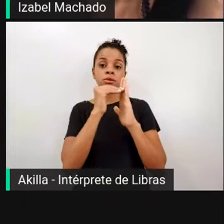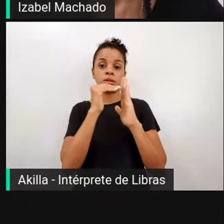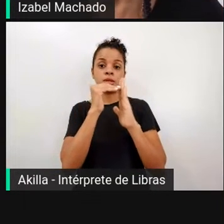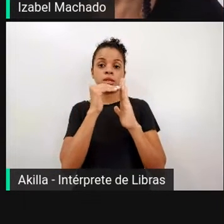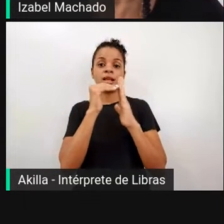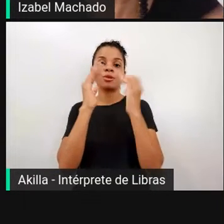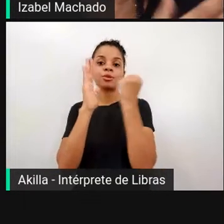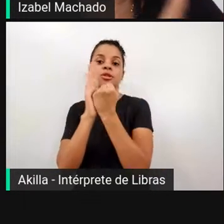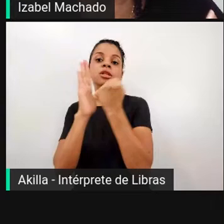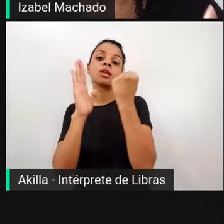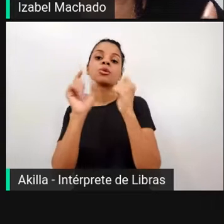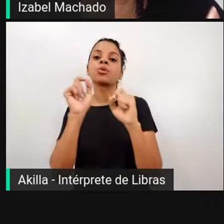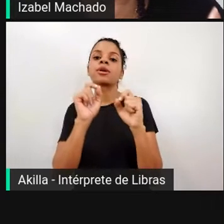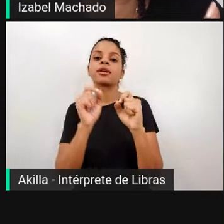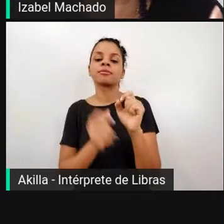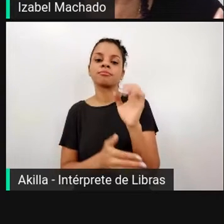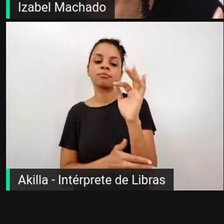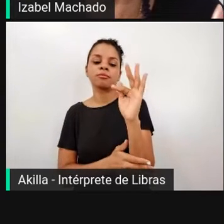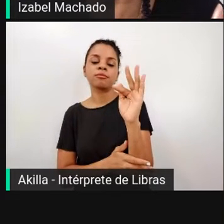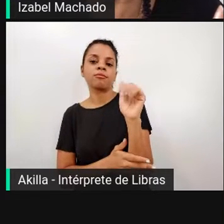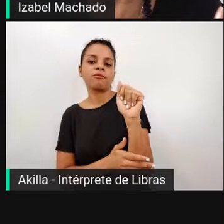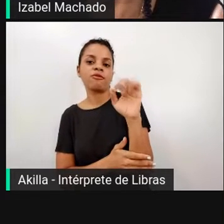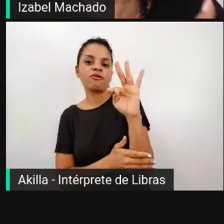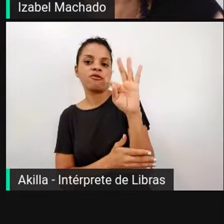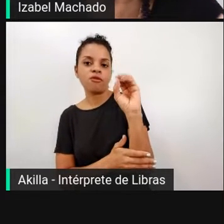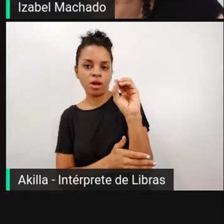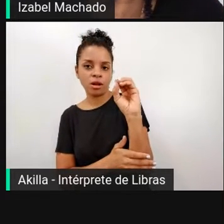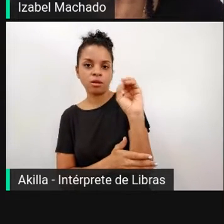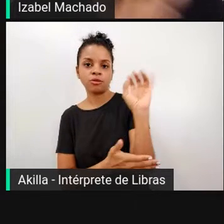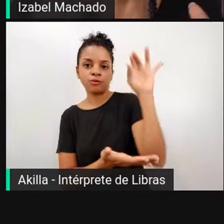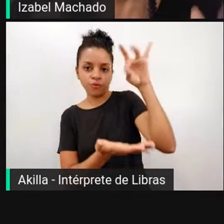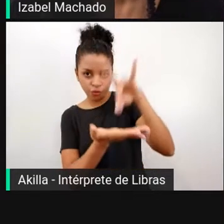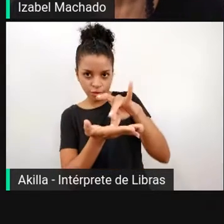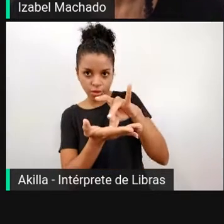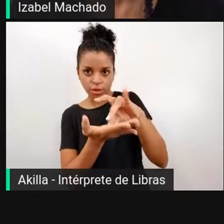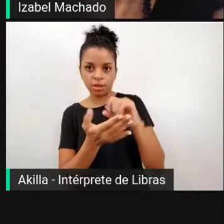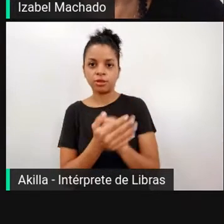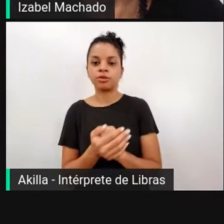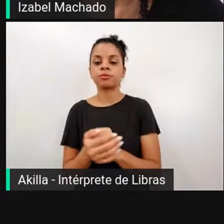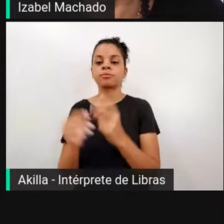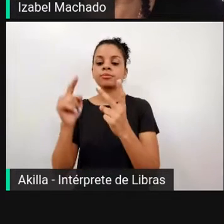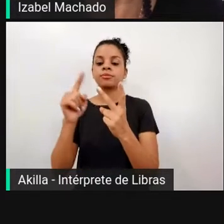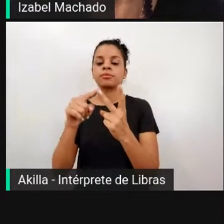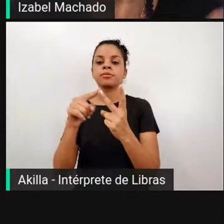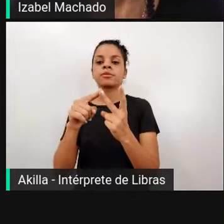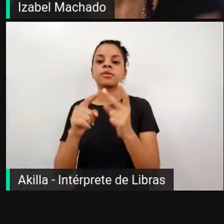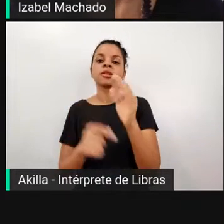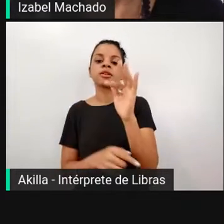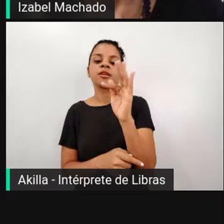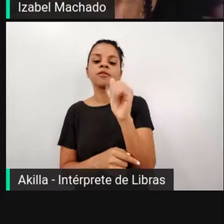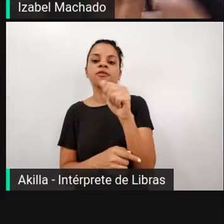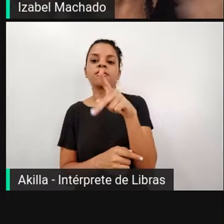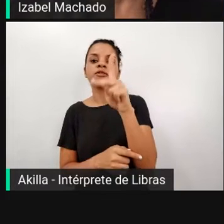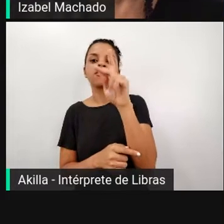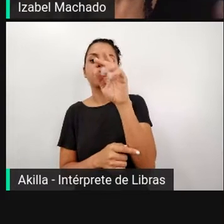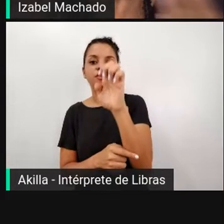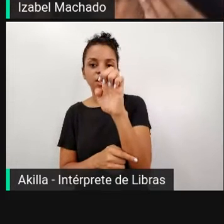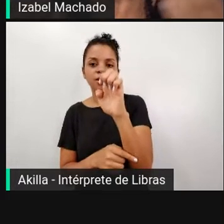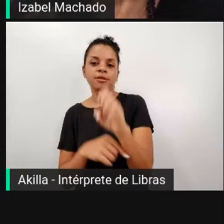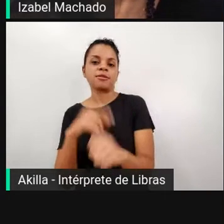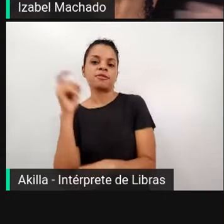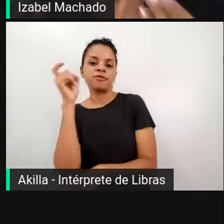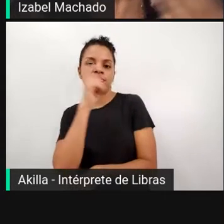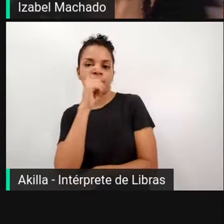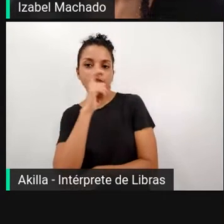é fato, quando a informação que chega para checar é verdadeira, fake, quando é falsa, e impreciso, quando